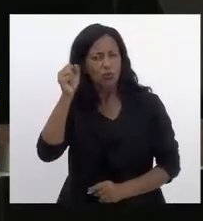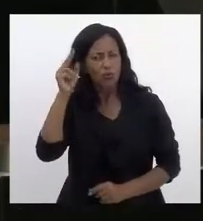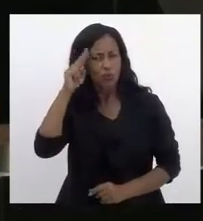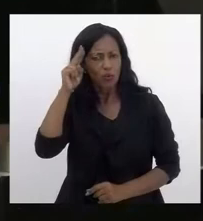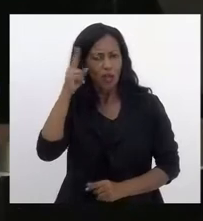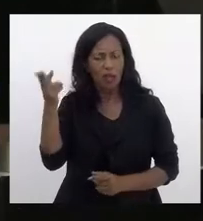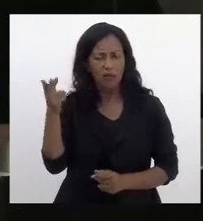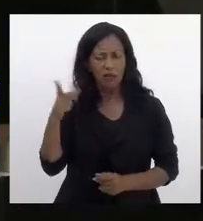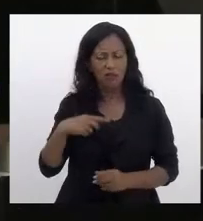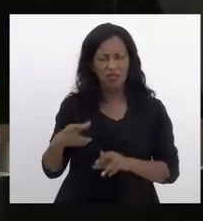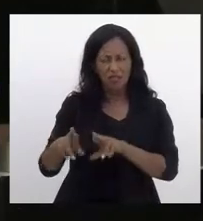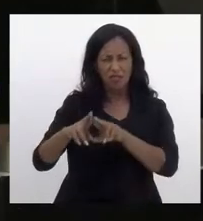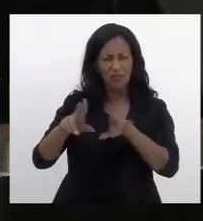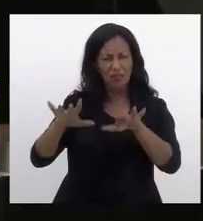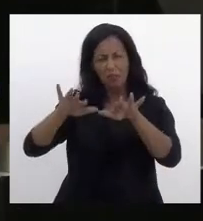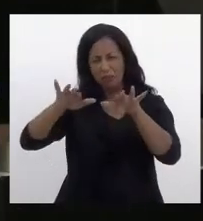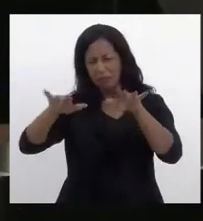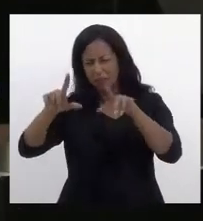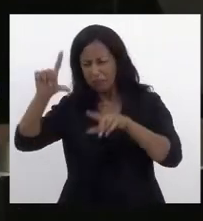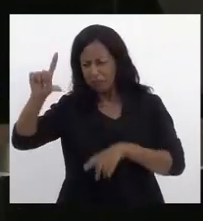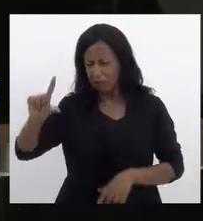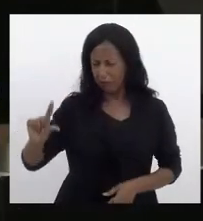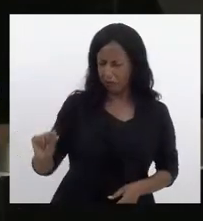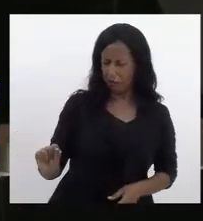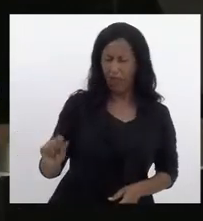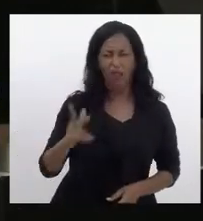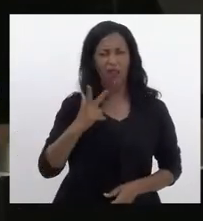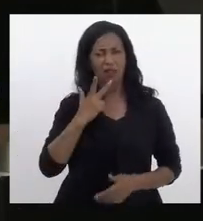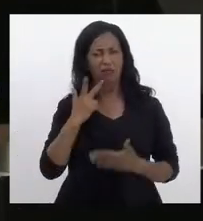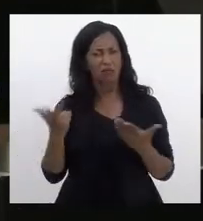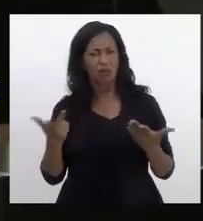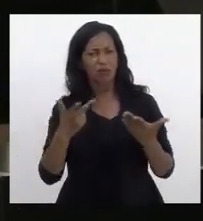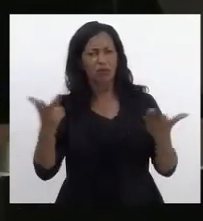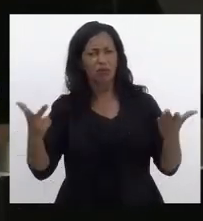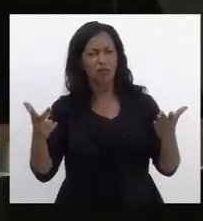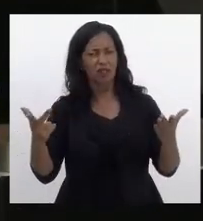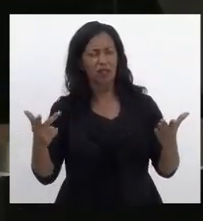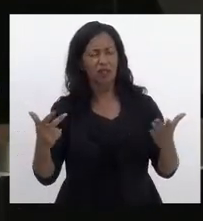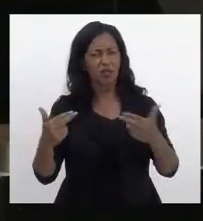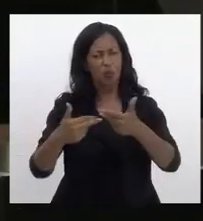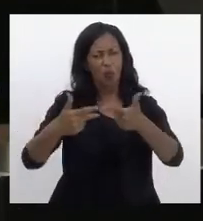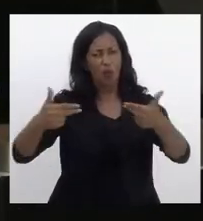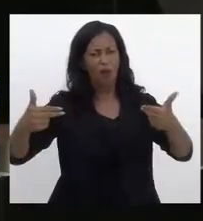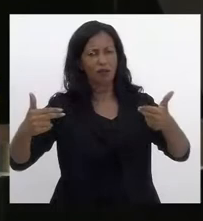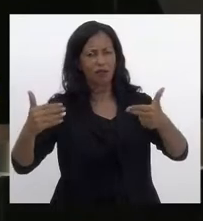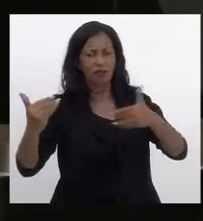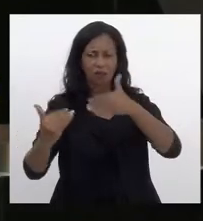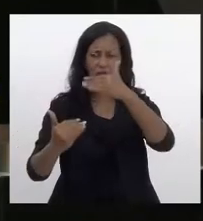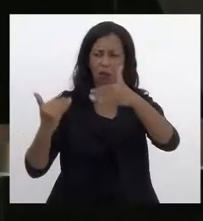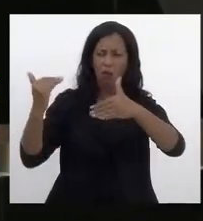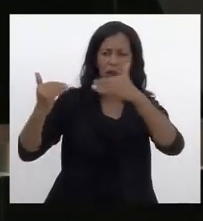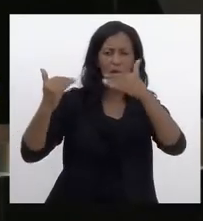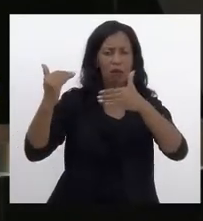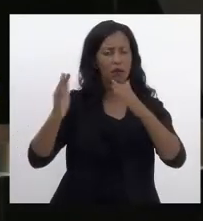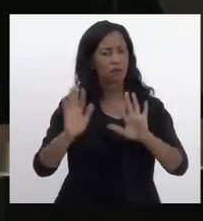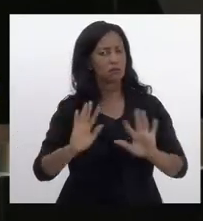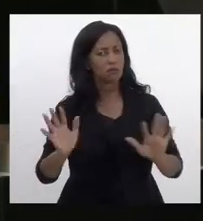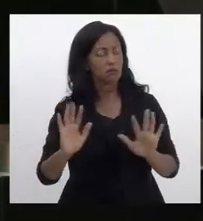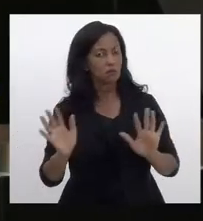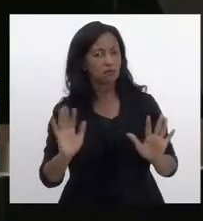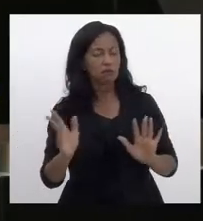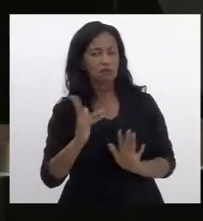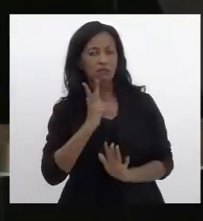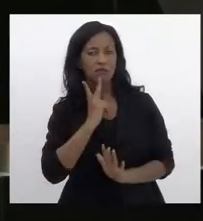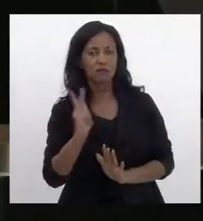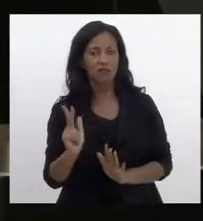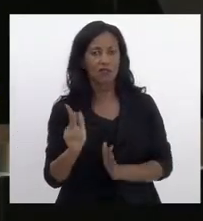né, exorbitante. Nós não estamos falando aqui de qualificação, nós não estamos falando aqui